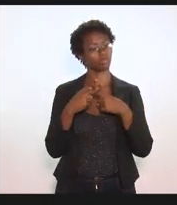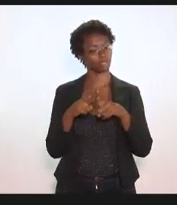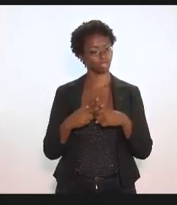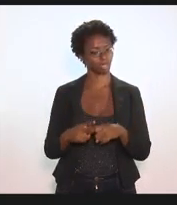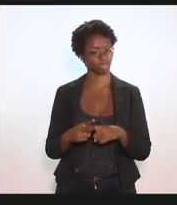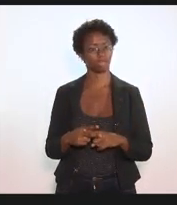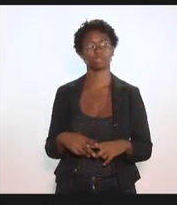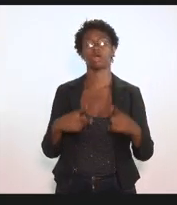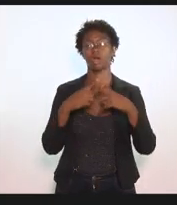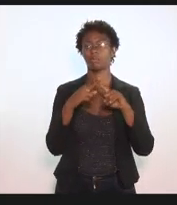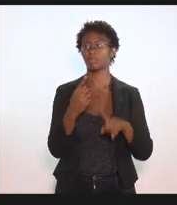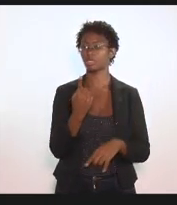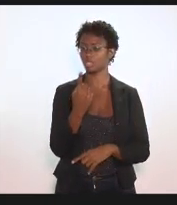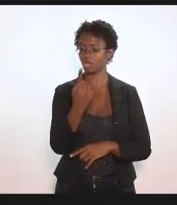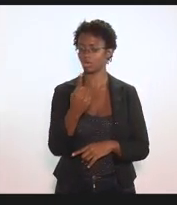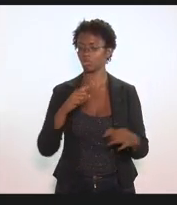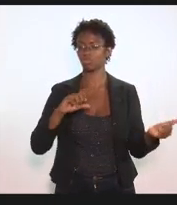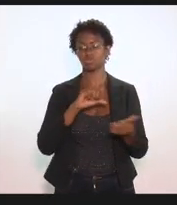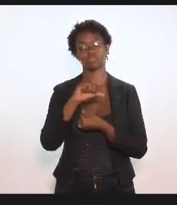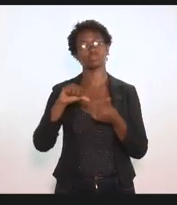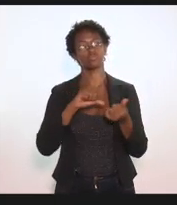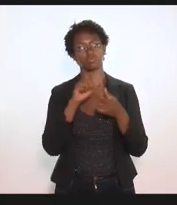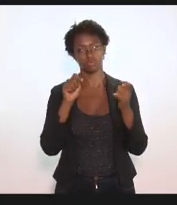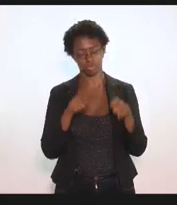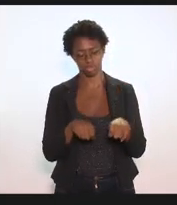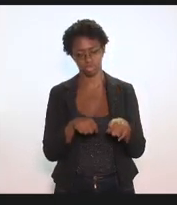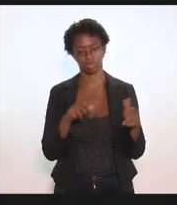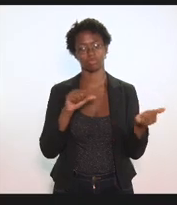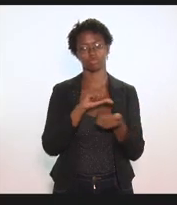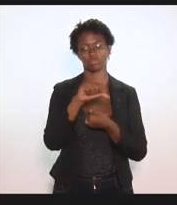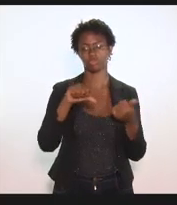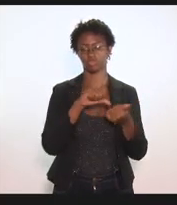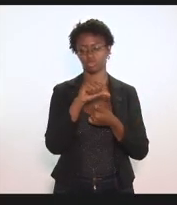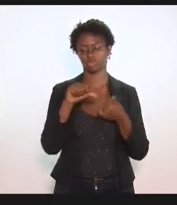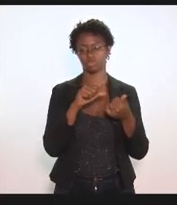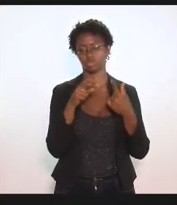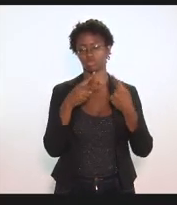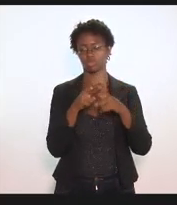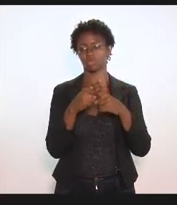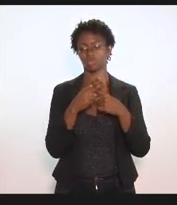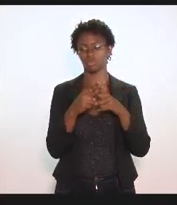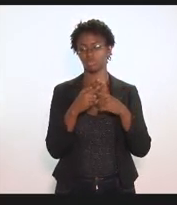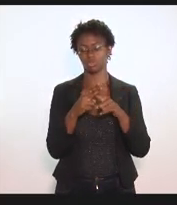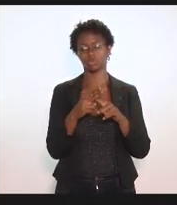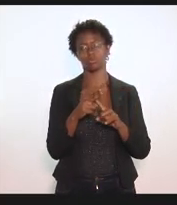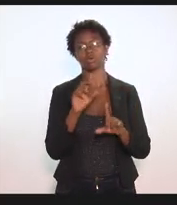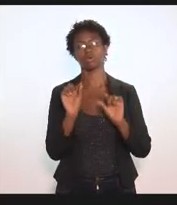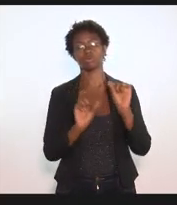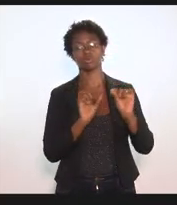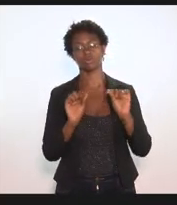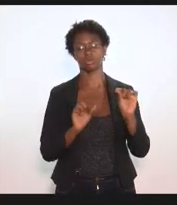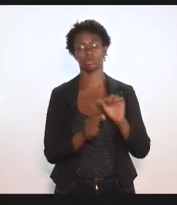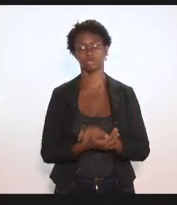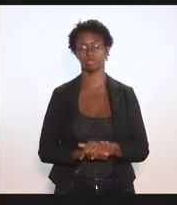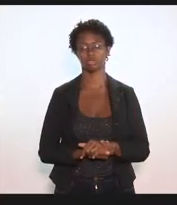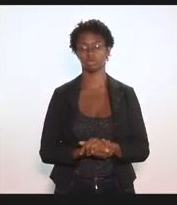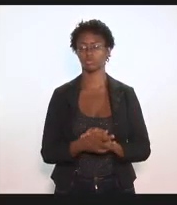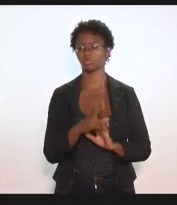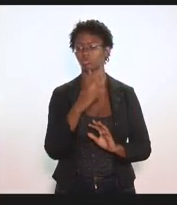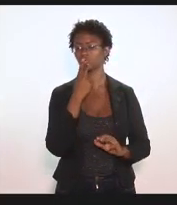emenda número 1 é modificativa. Modifica-se a emenda para conter a seguinte redação.